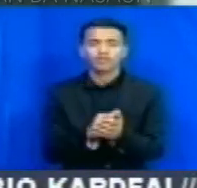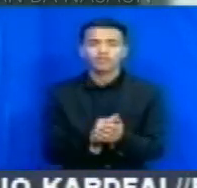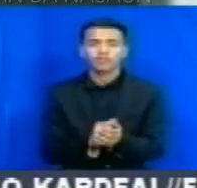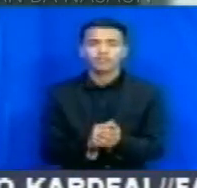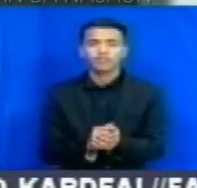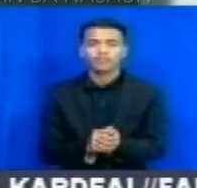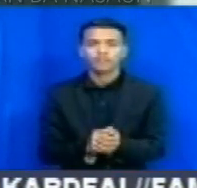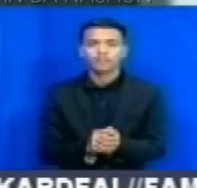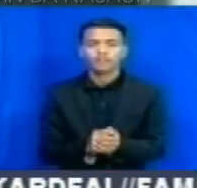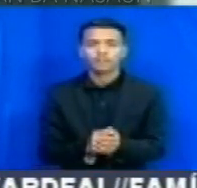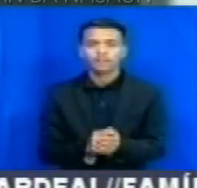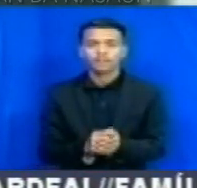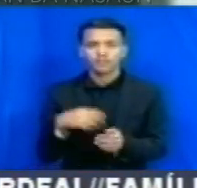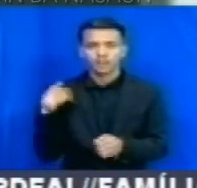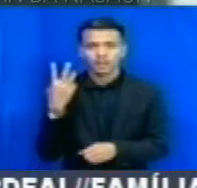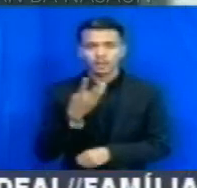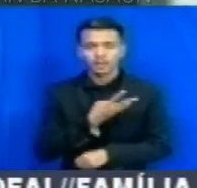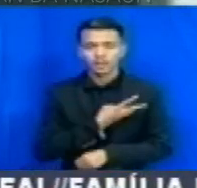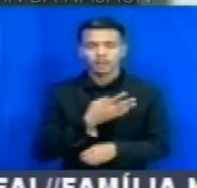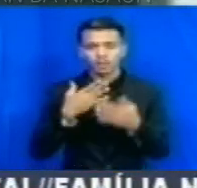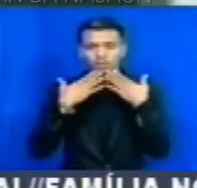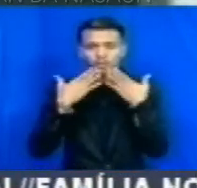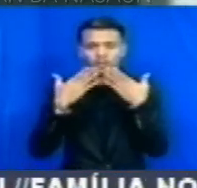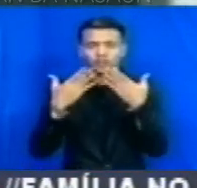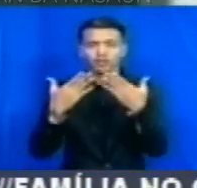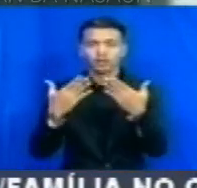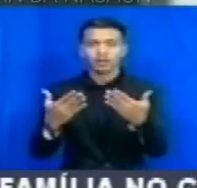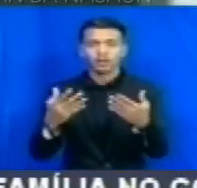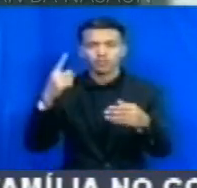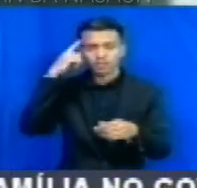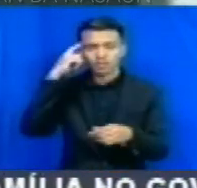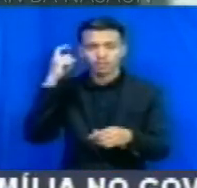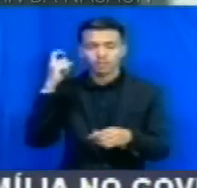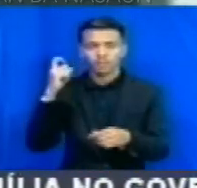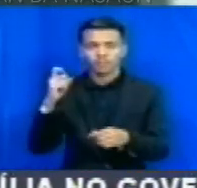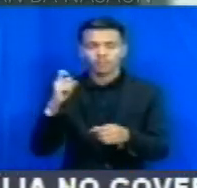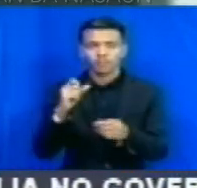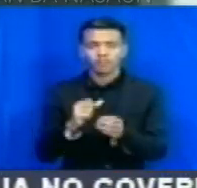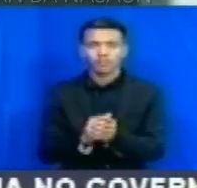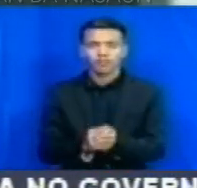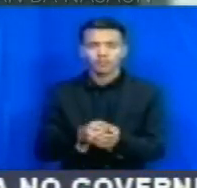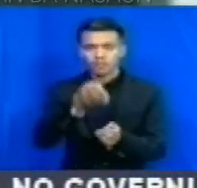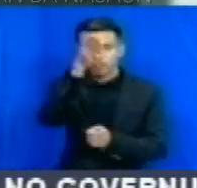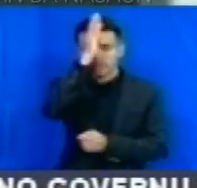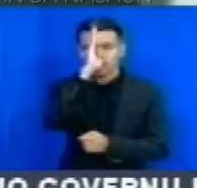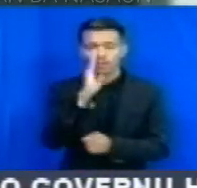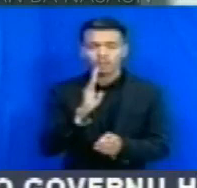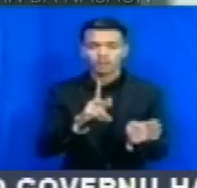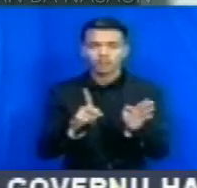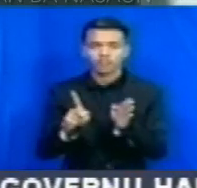E eu agradeço. Agradeço também o meu